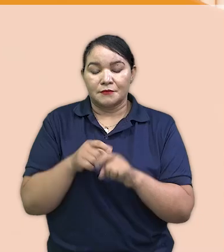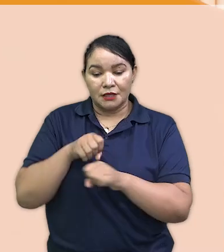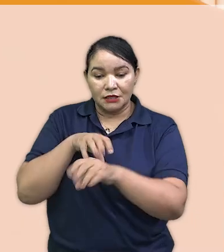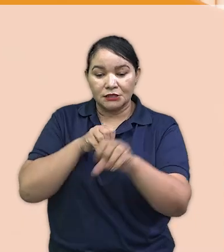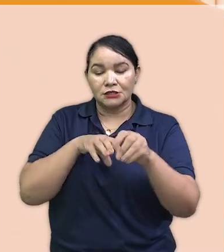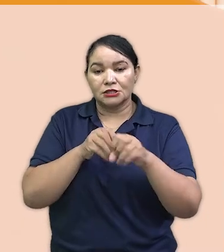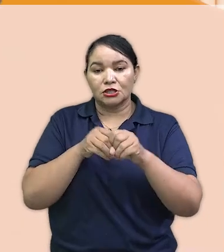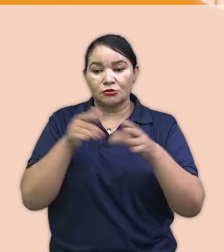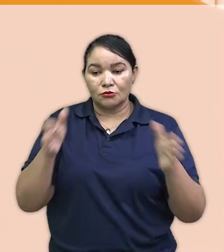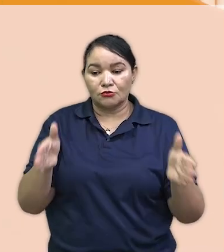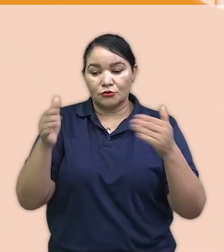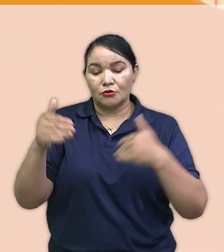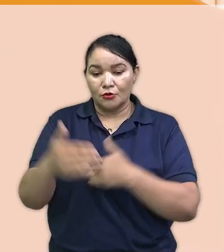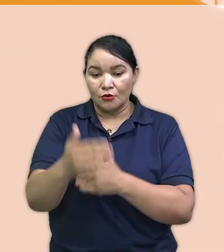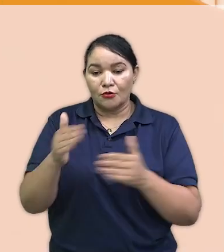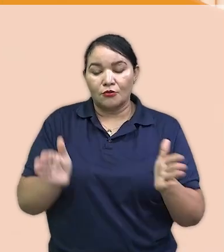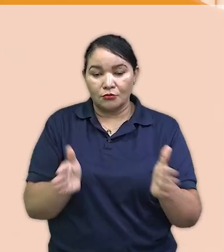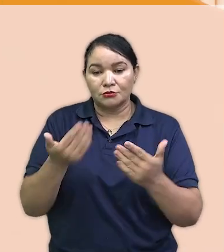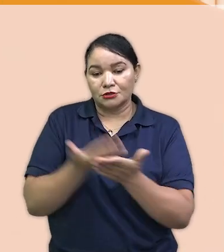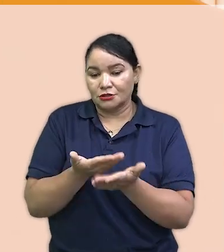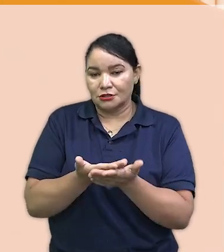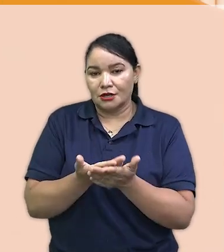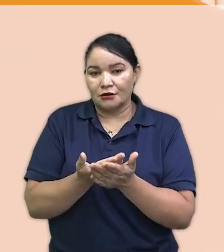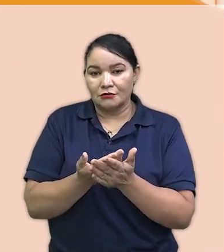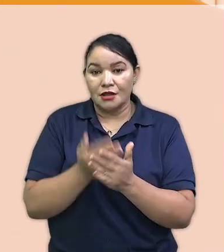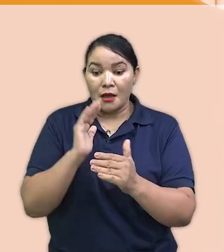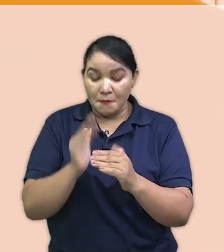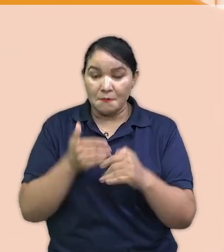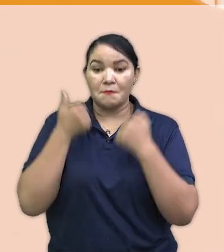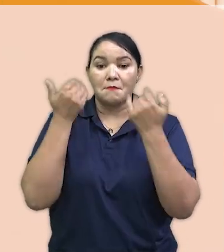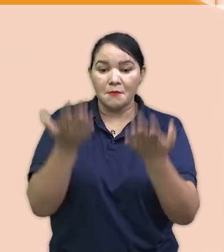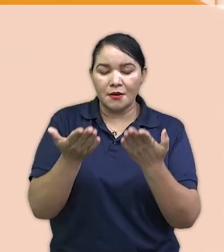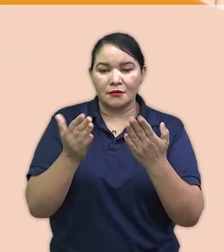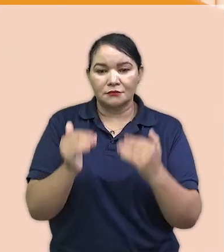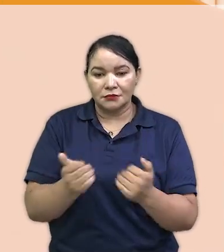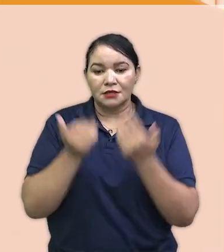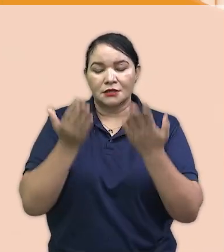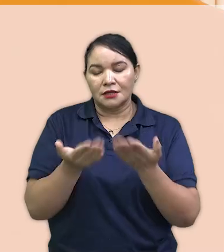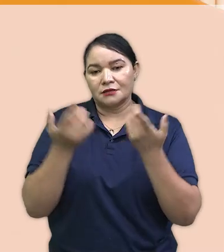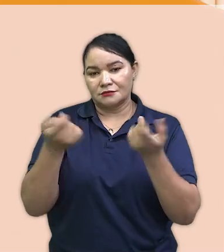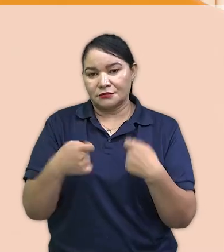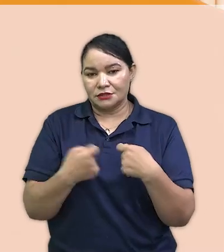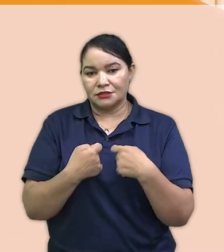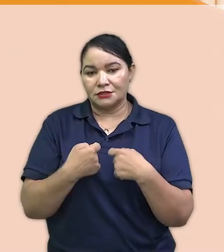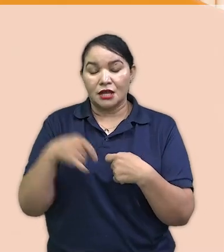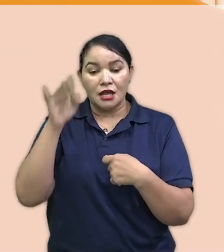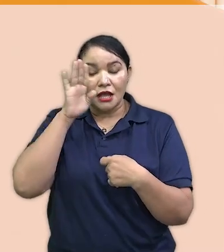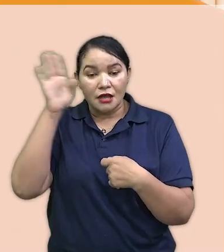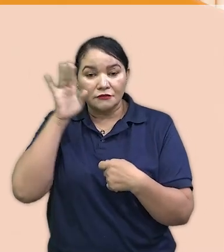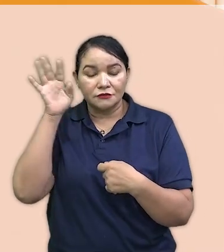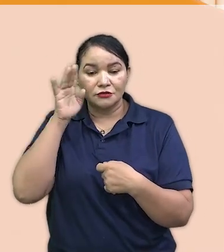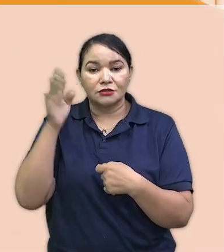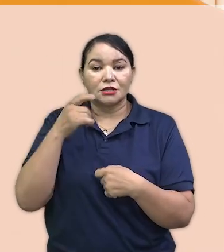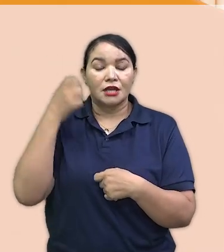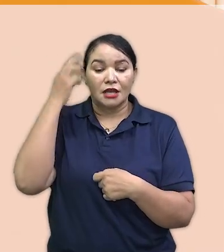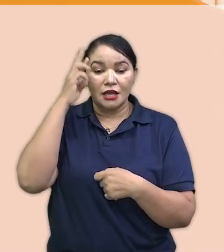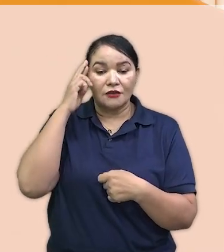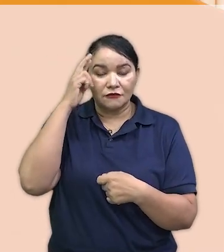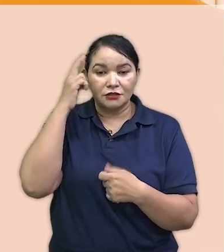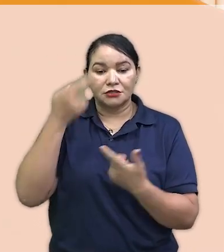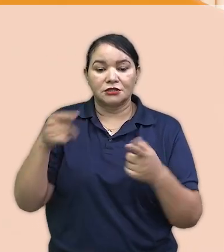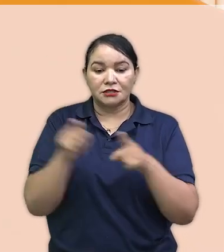né, as 4 paredes de uma sala de aula. Nós temos que sair dessa sala de aula também. né? E